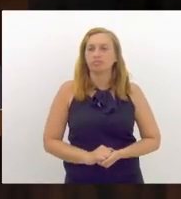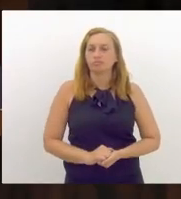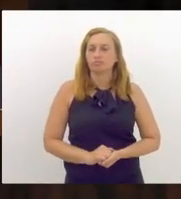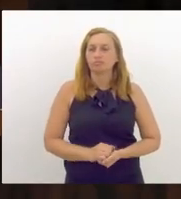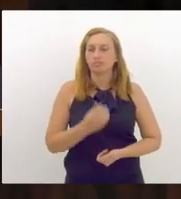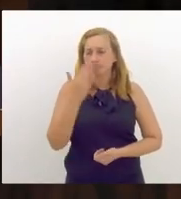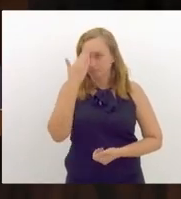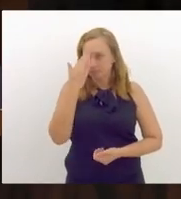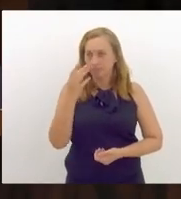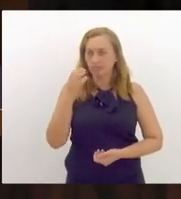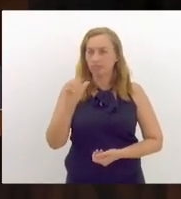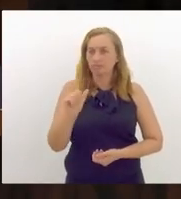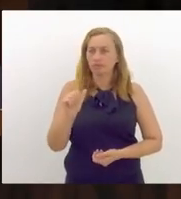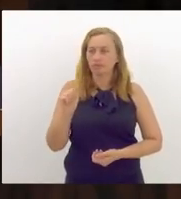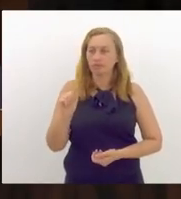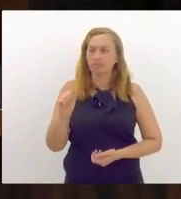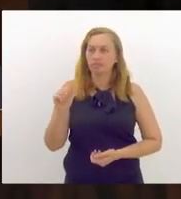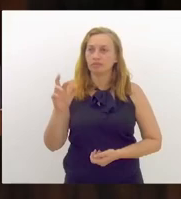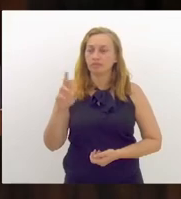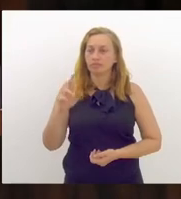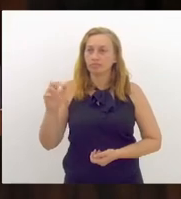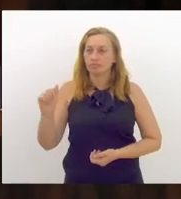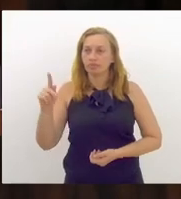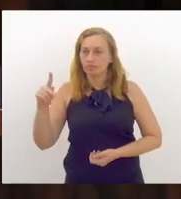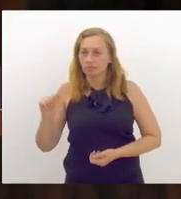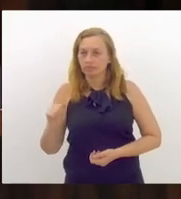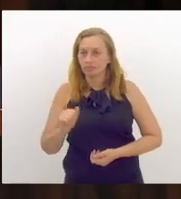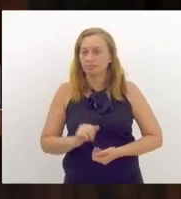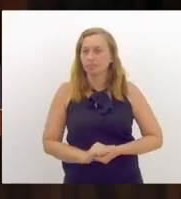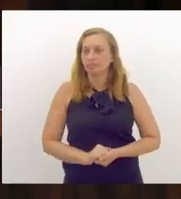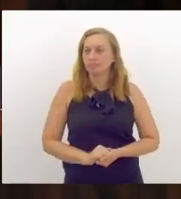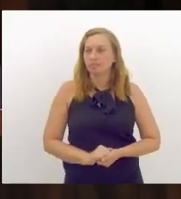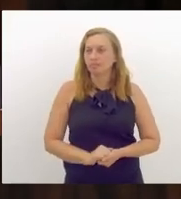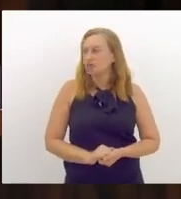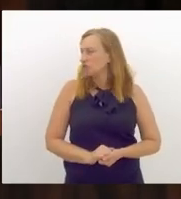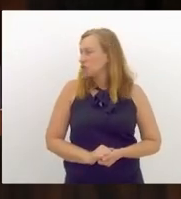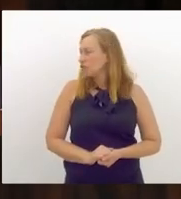obrigada carrapa Quero convidar já Felipe dos Anjos